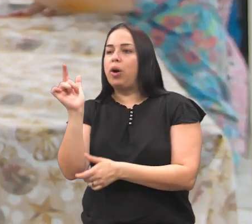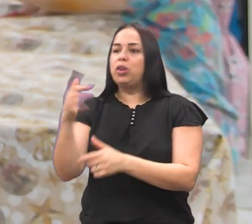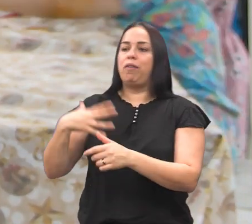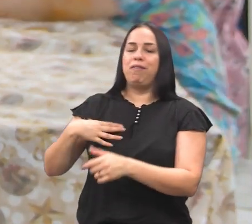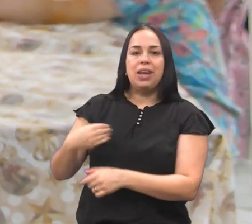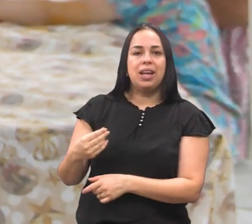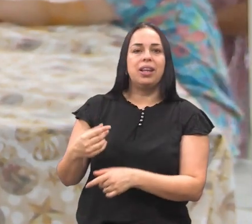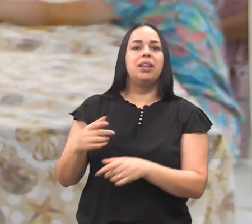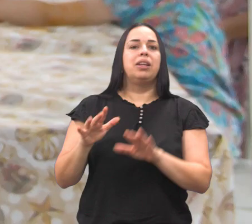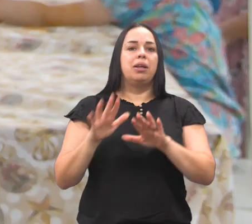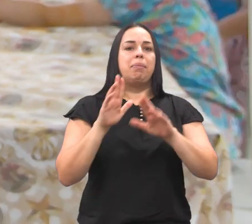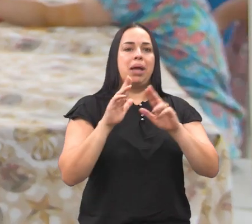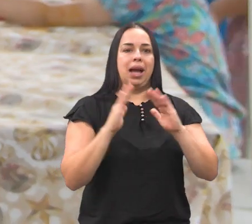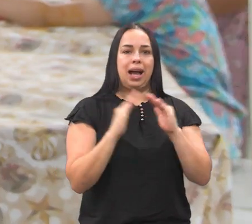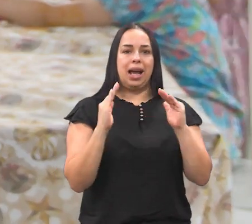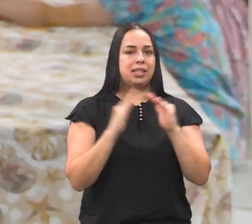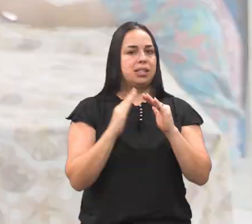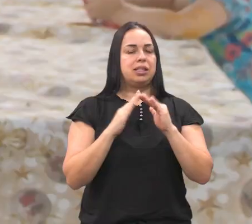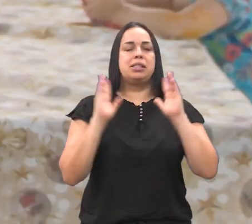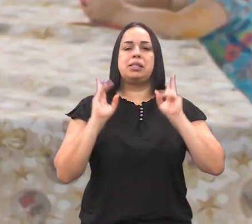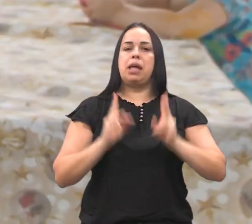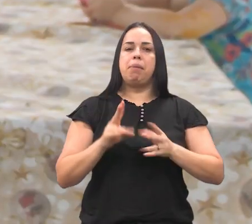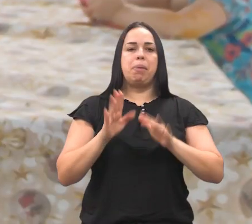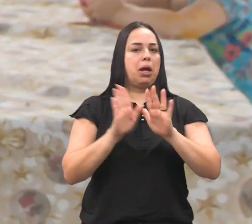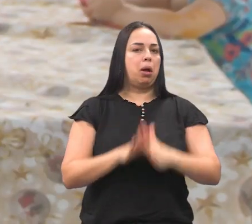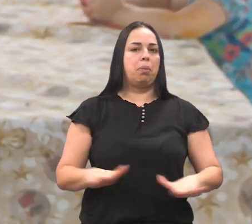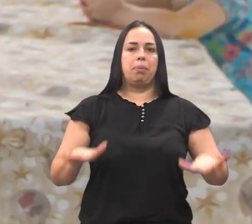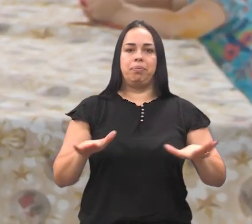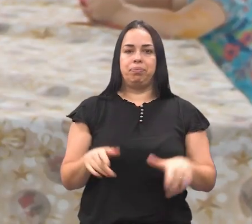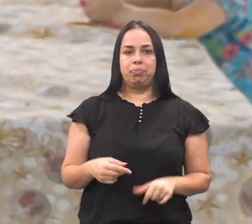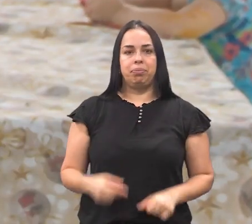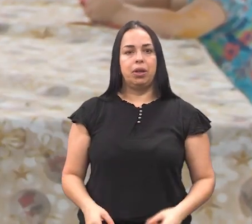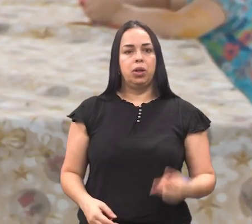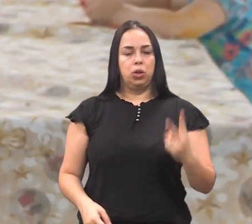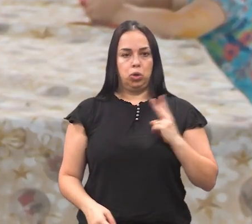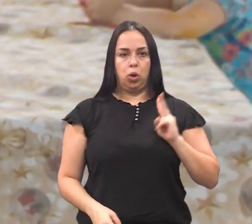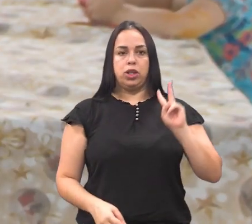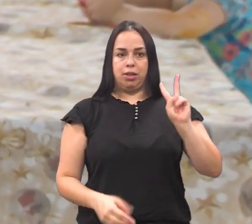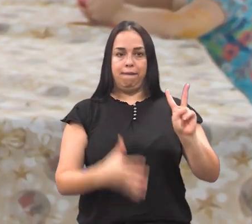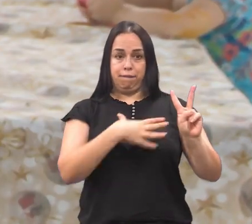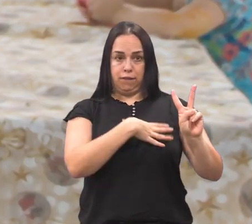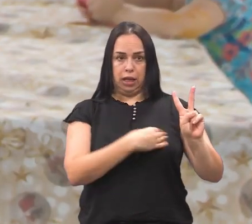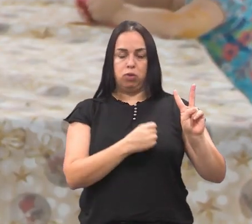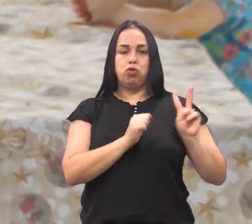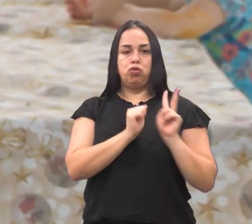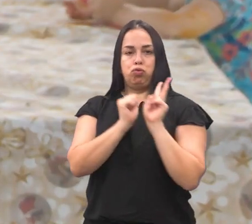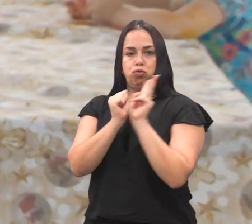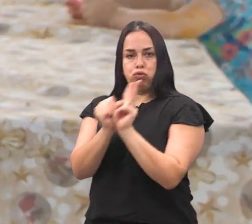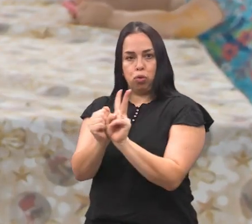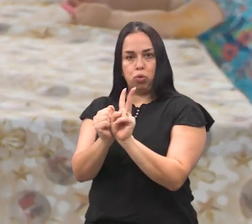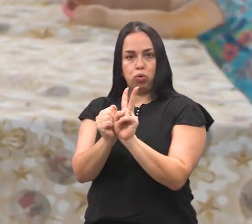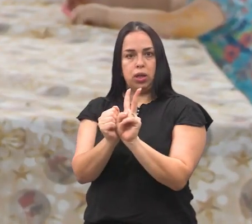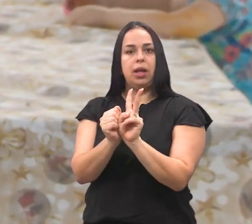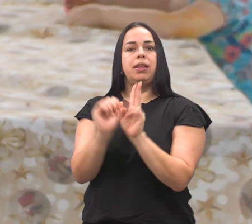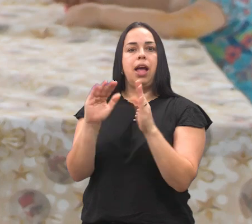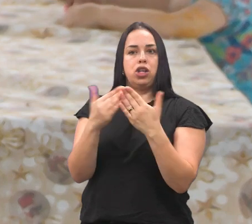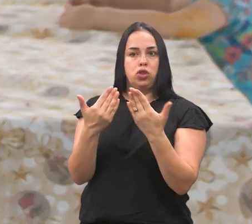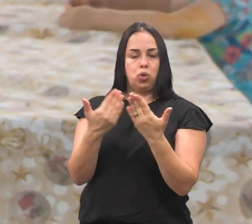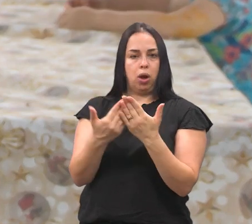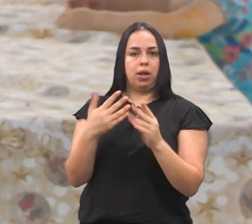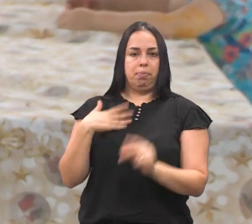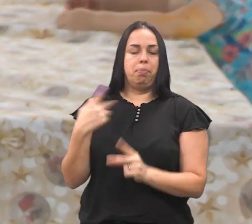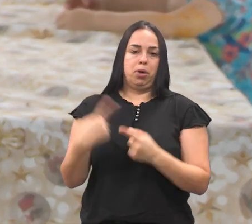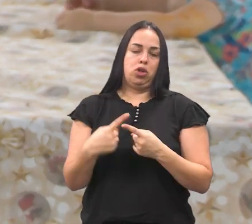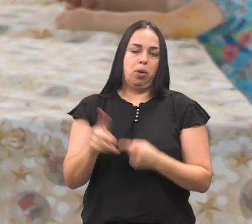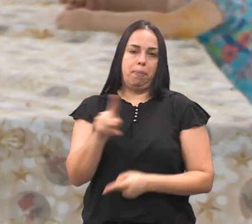também, então a minha casa sempre esteve cheia de crianças. 2 dos meus filhos vão para a escola junto comigo, na escola que eu trabalho, que eu sou